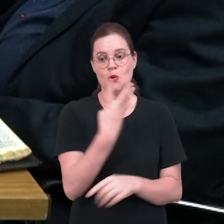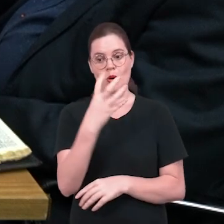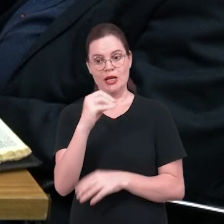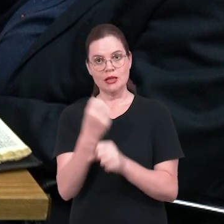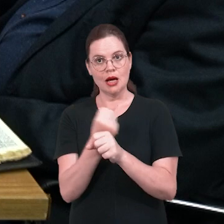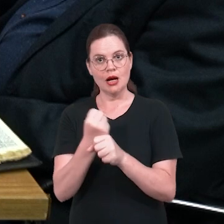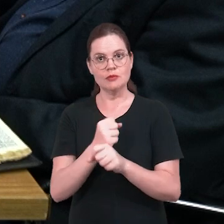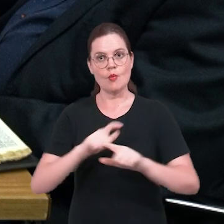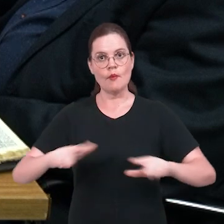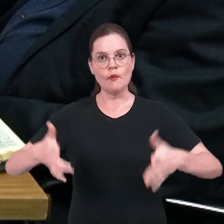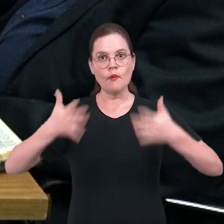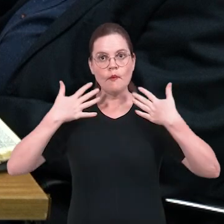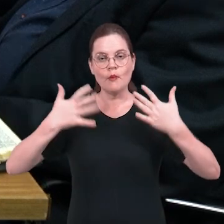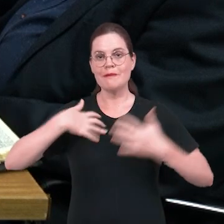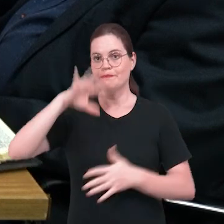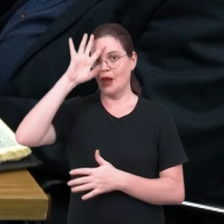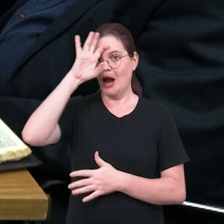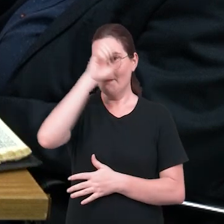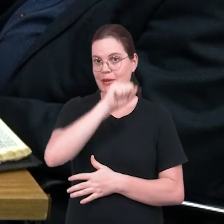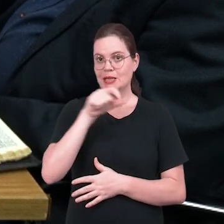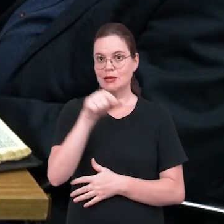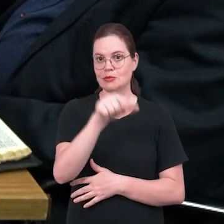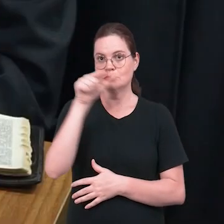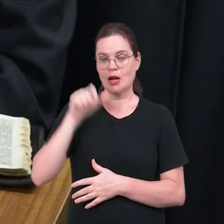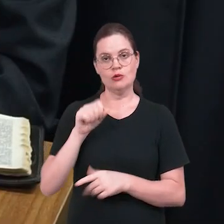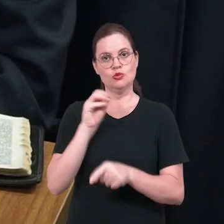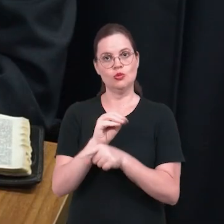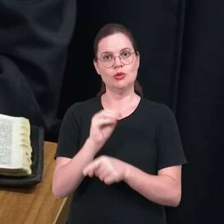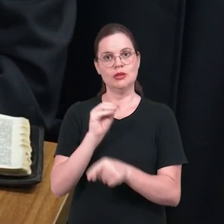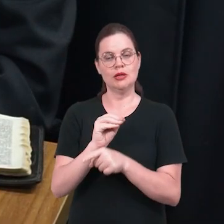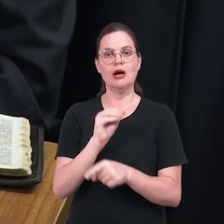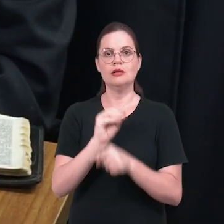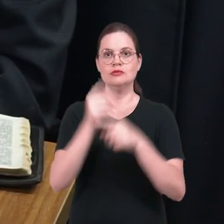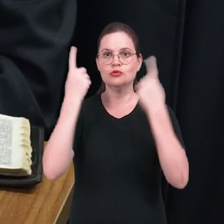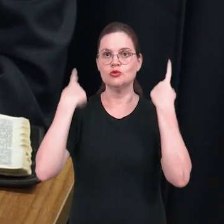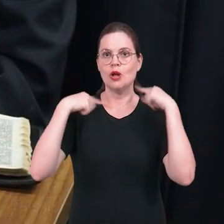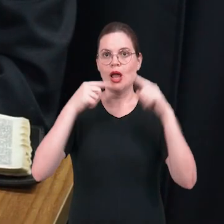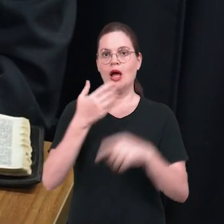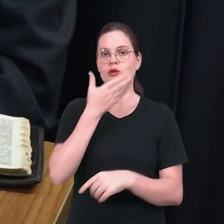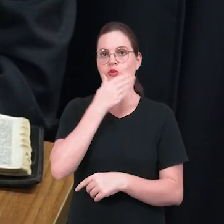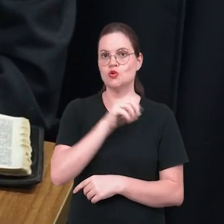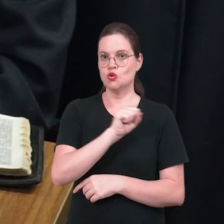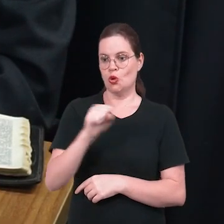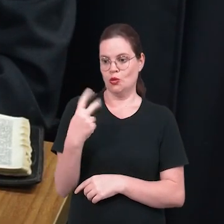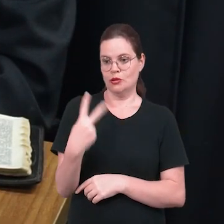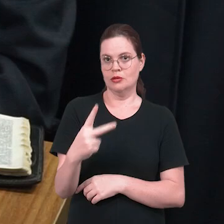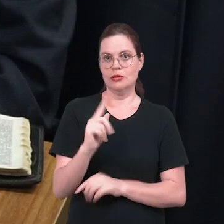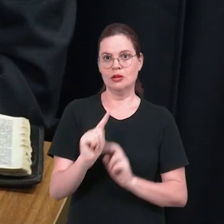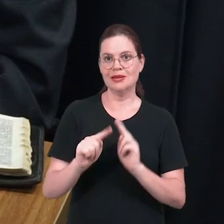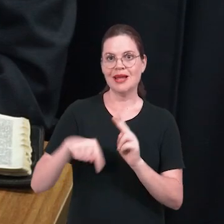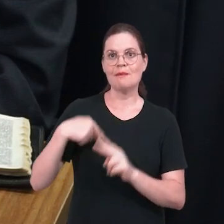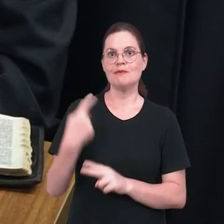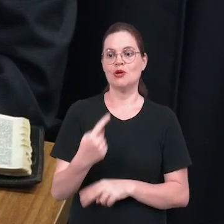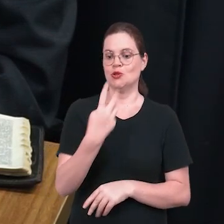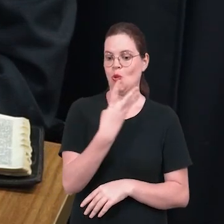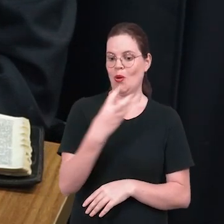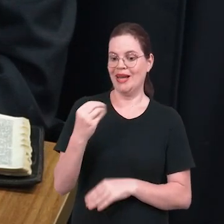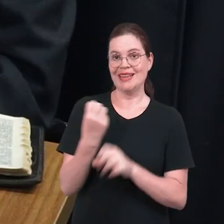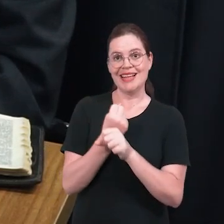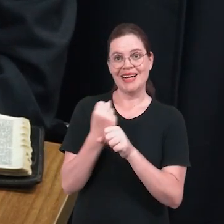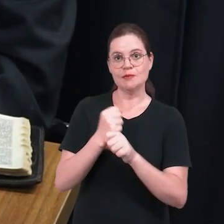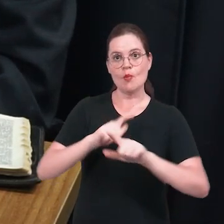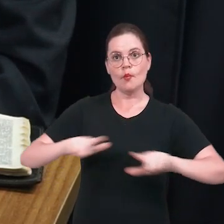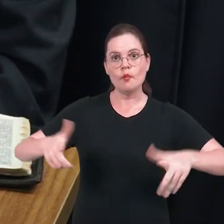pastor. Ele precisou daquilo, pastorou as ovelhas do seu sogro. Depois ele passa 40 anos, ele pega todo